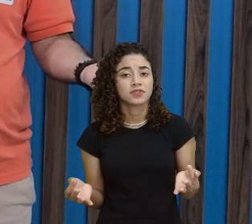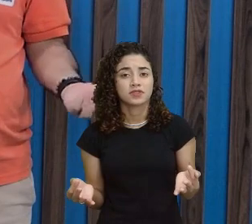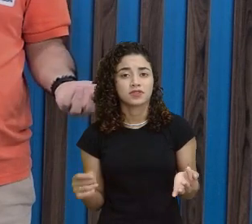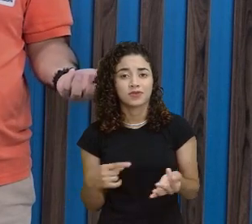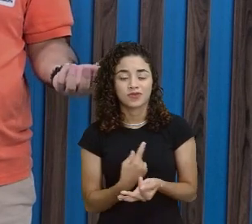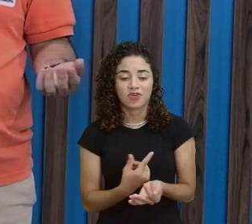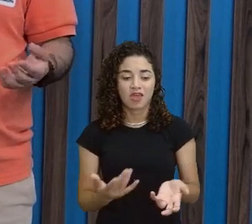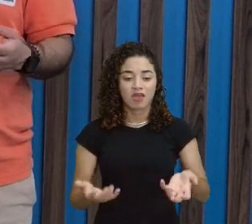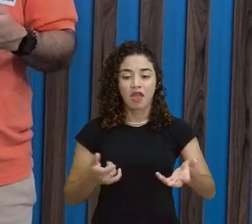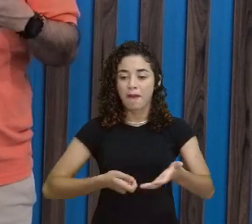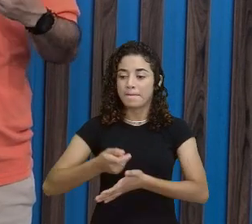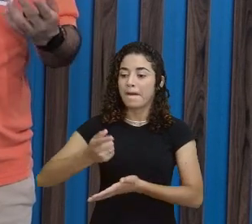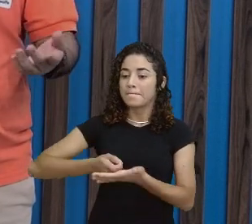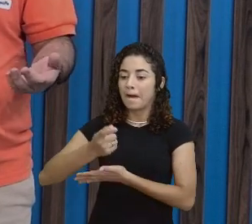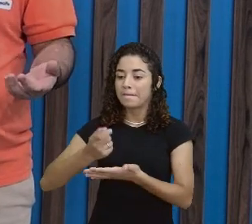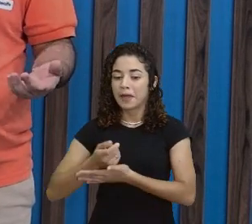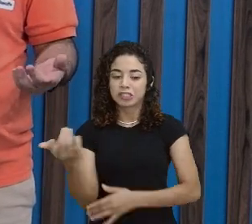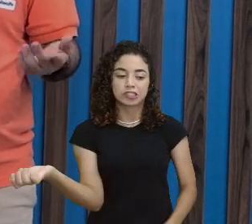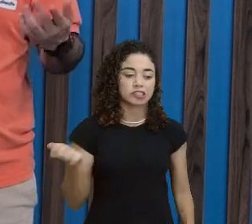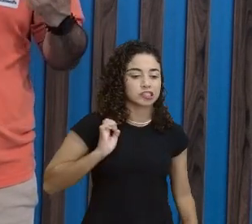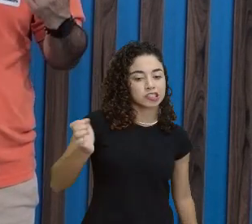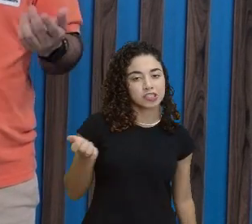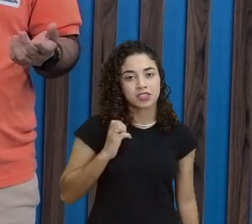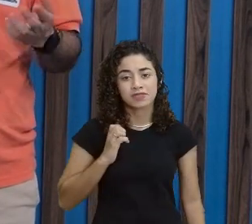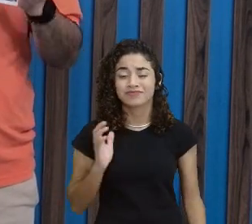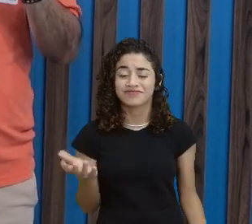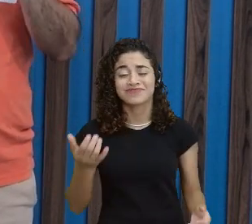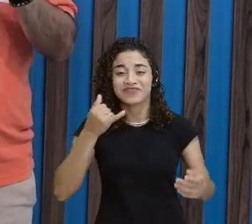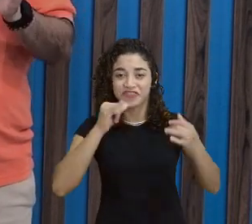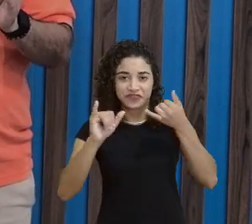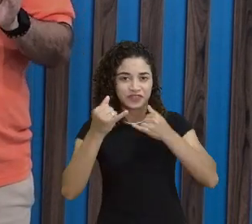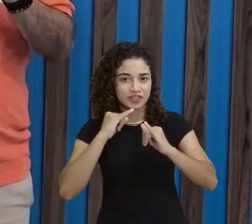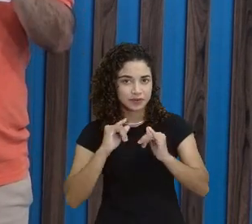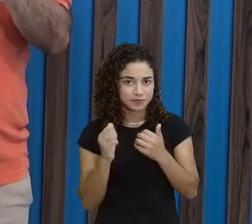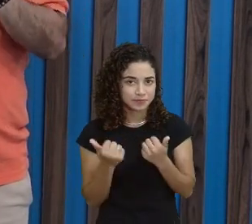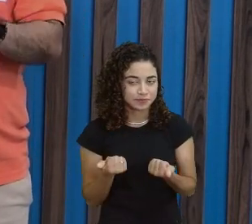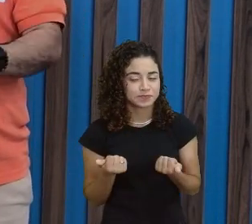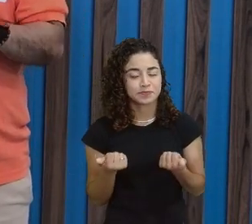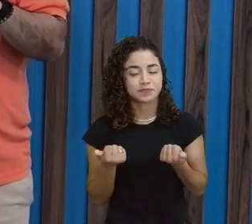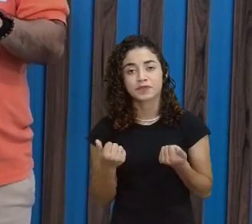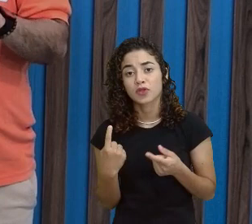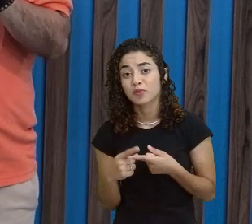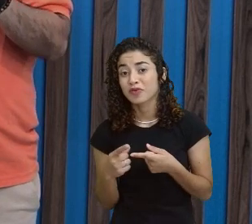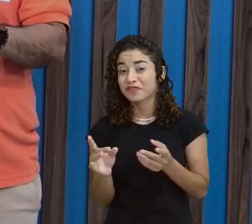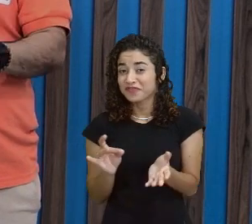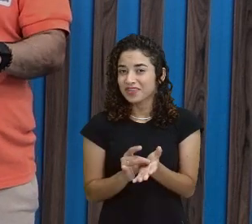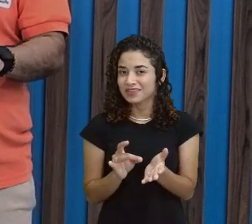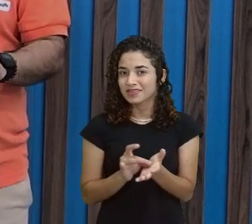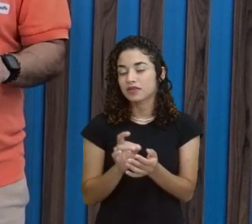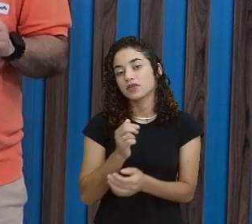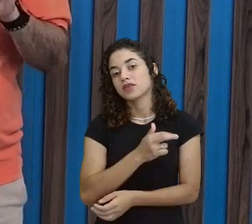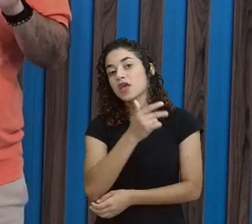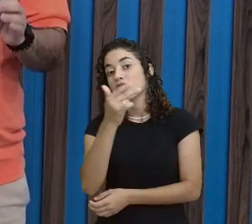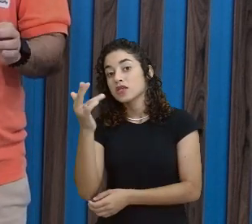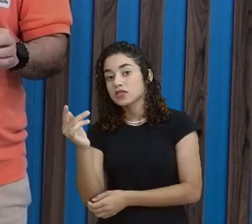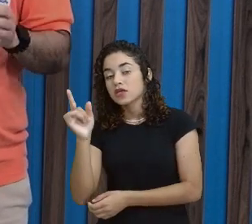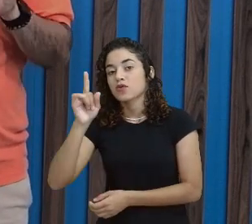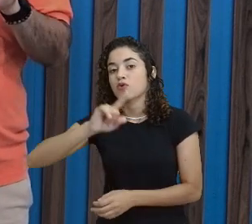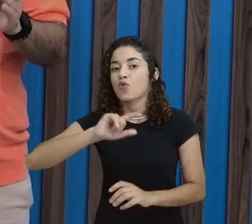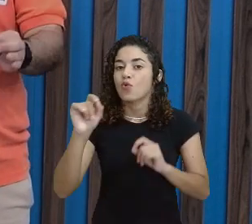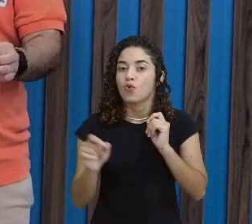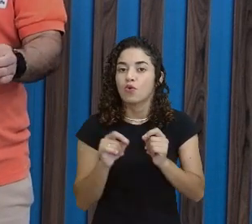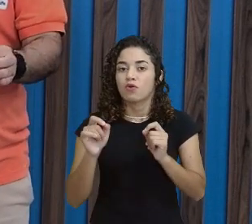quer ostentar, né? Então evitar isso daí. Por quê? Porque o verdadeiro espírito natalino é o espírito